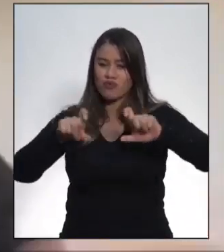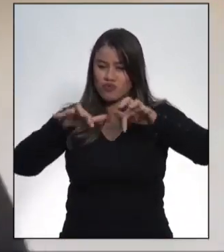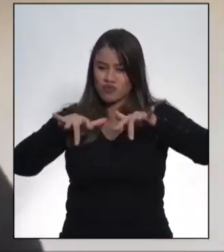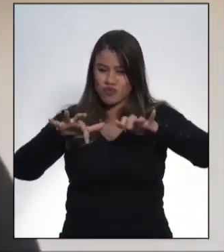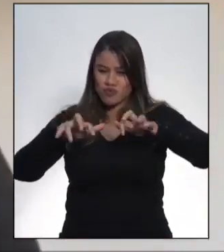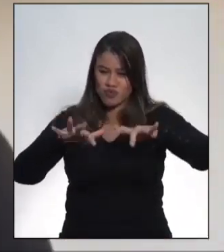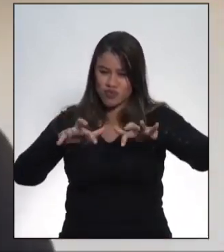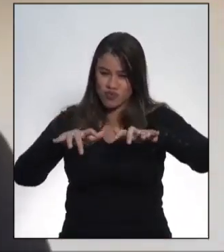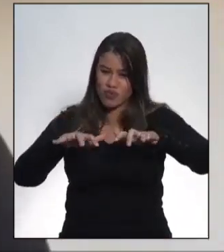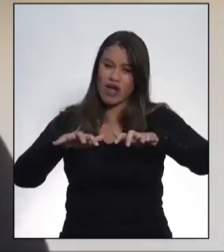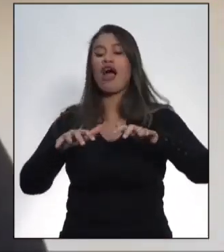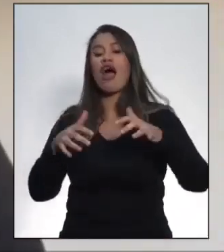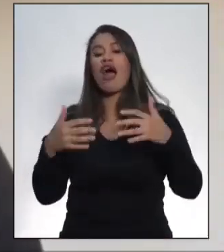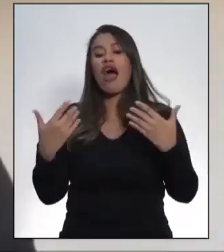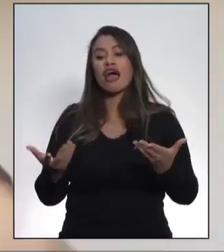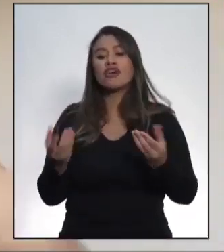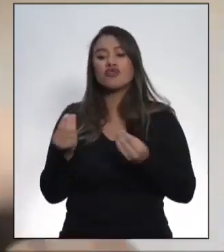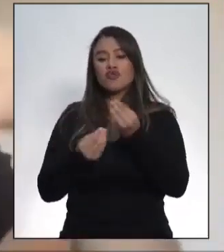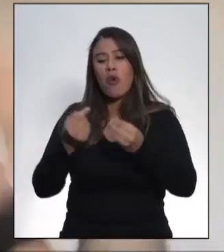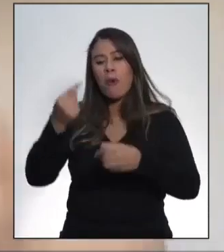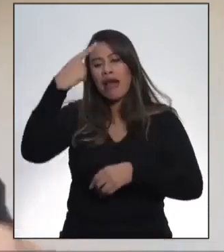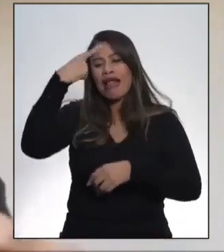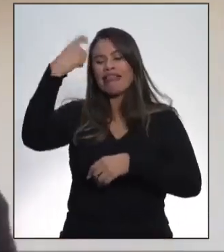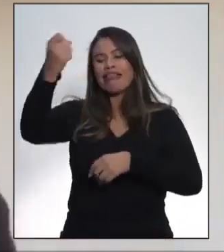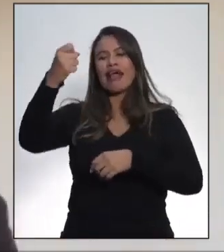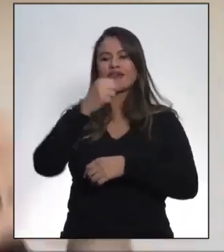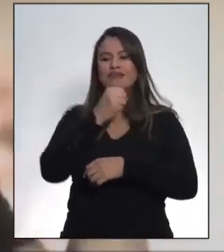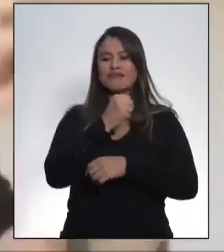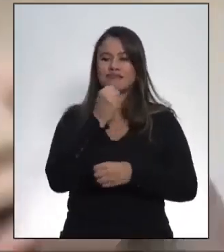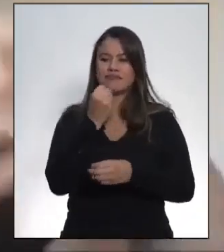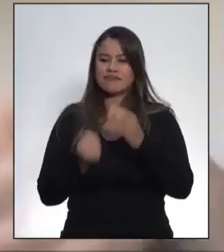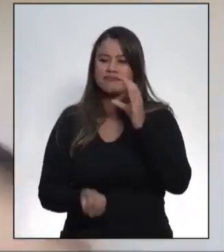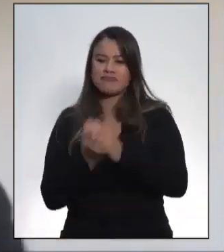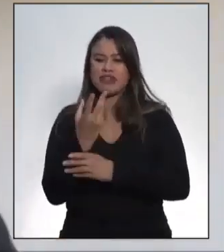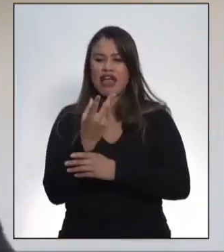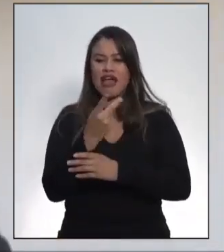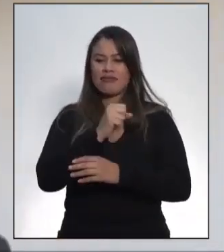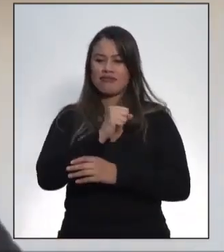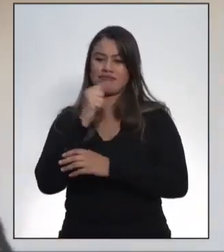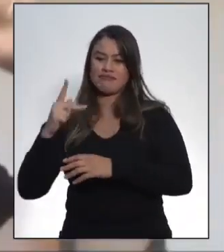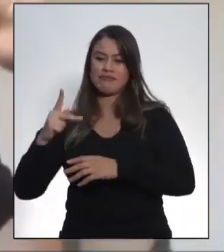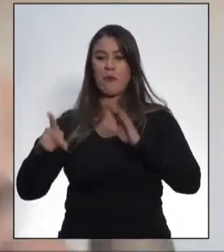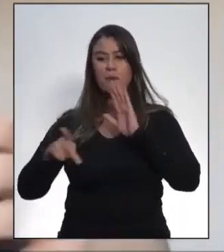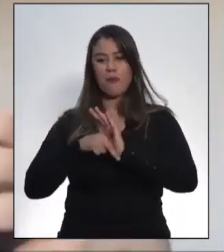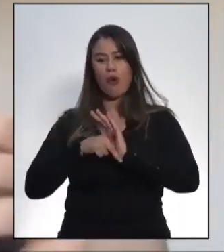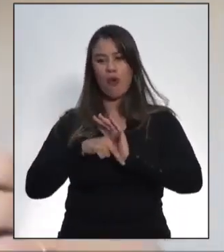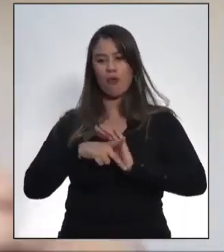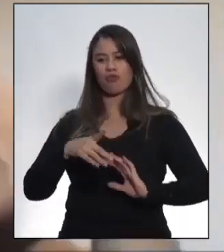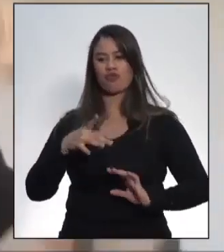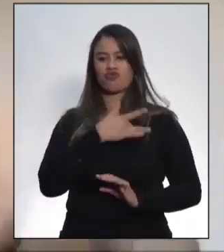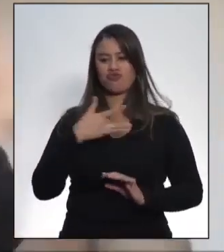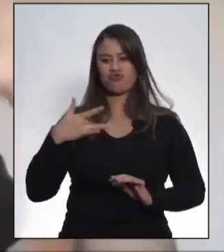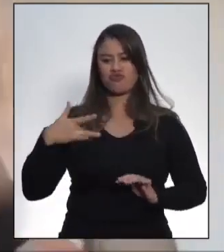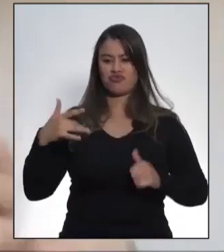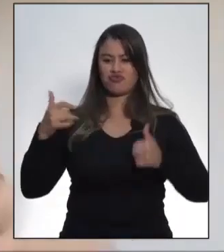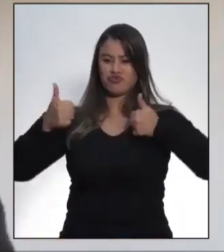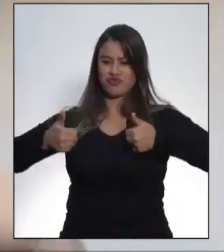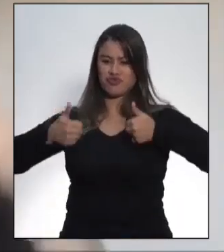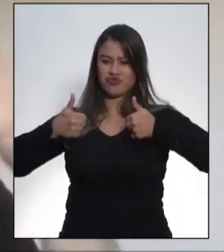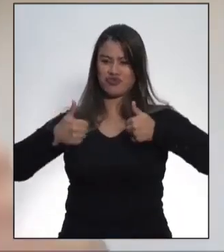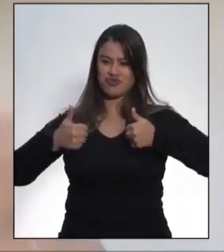engenharia de computação e teve uma ideia para um aplicativo de saúde e bem-estar, que é um aplicativo que vai fazer todo